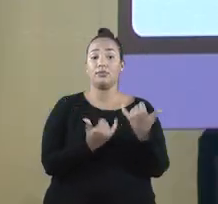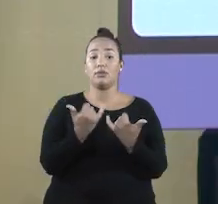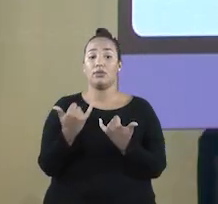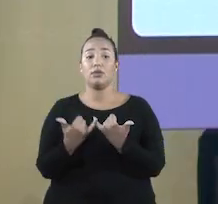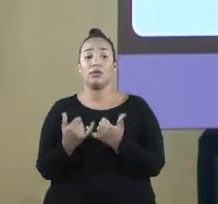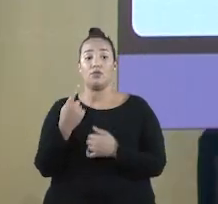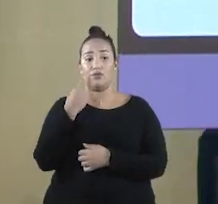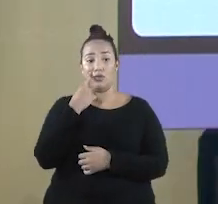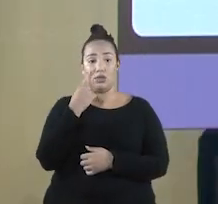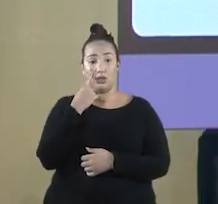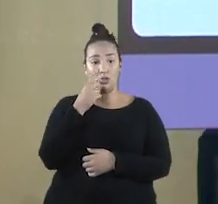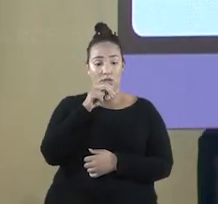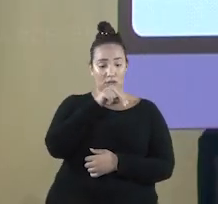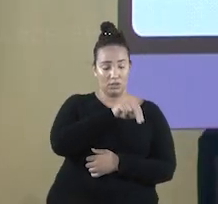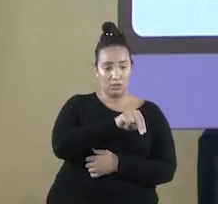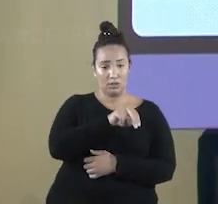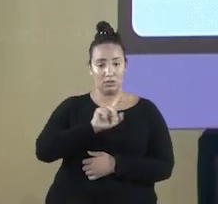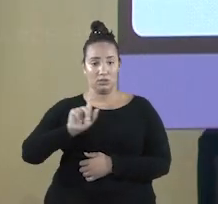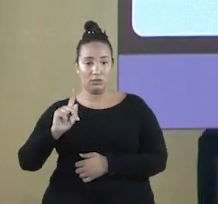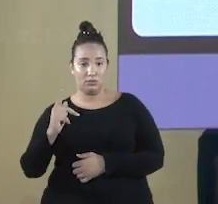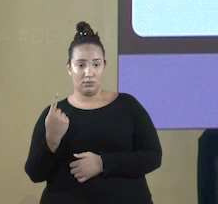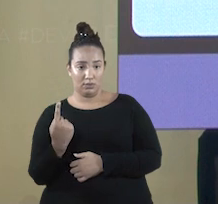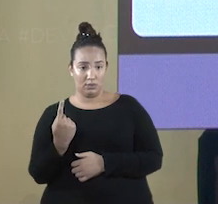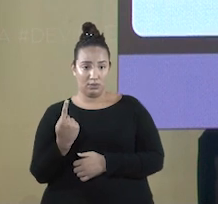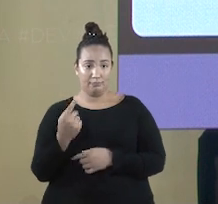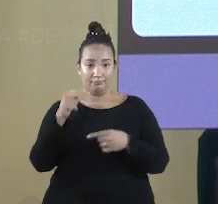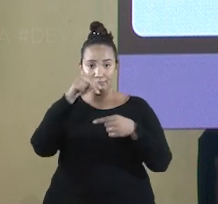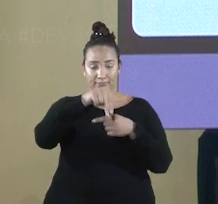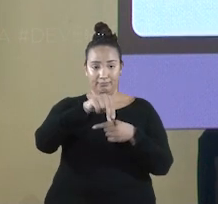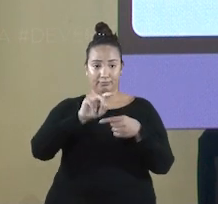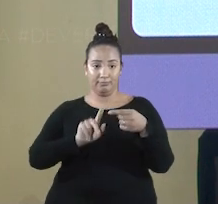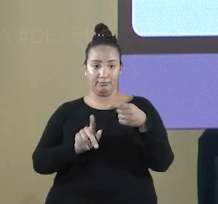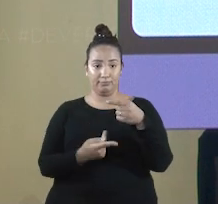semelhantes, temos que N está para H,